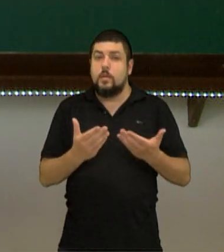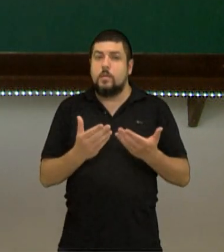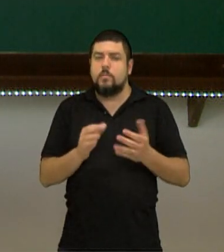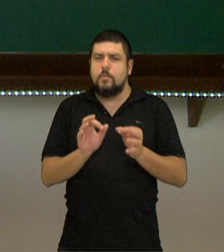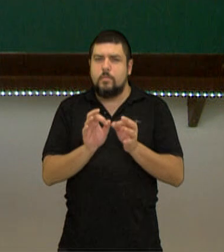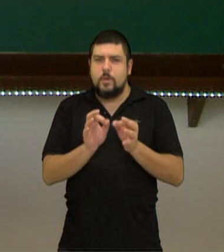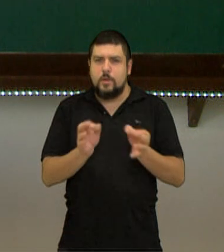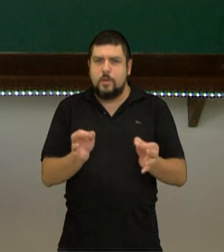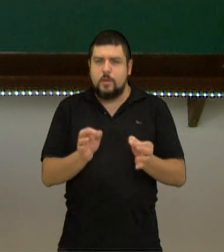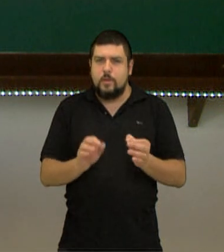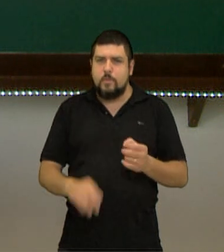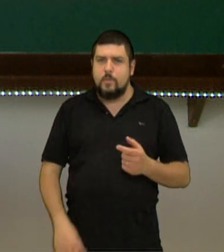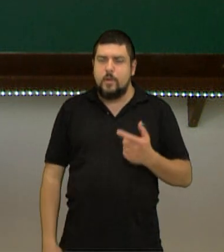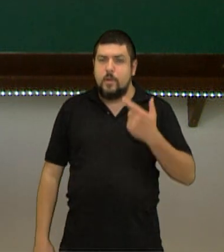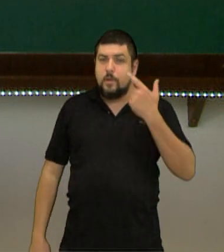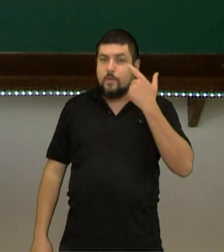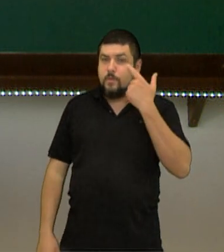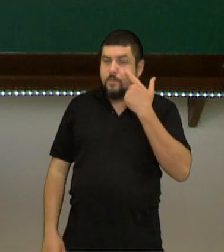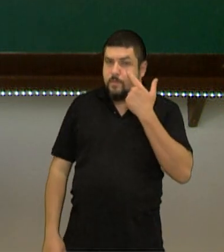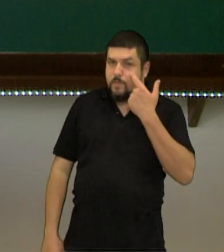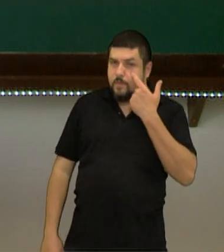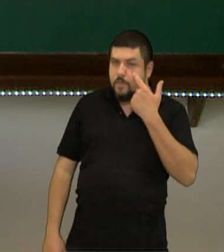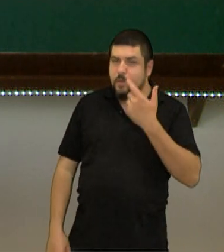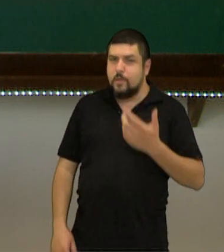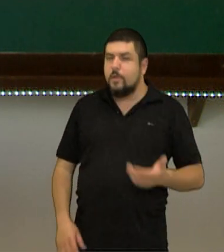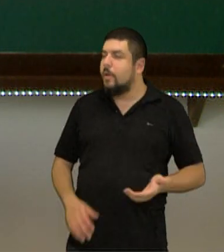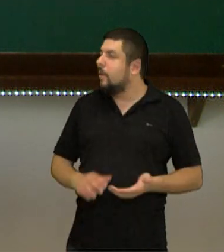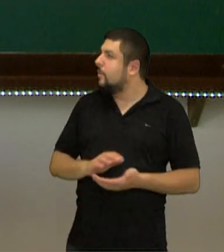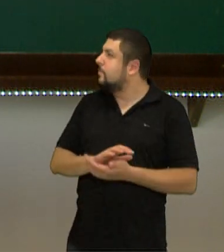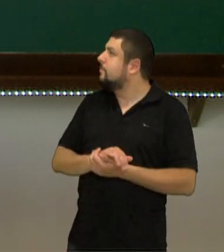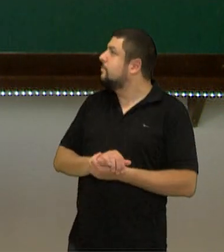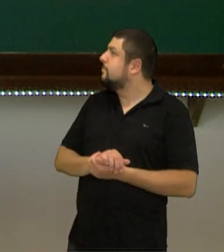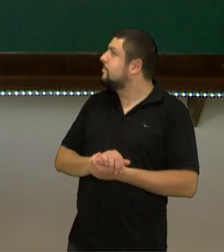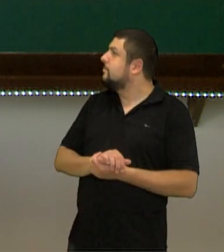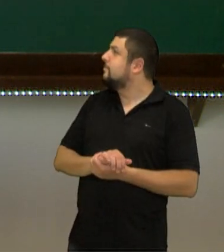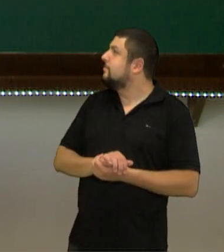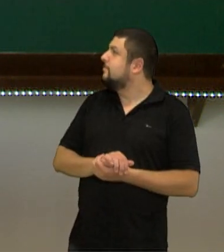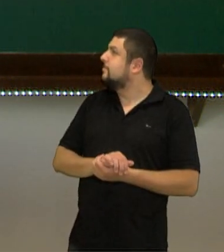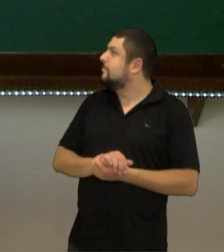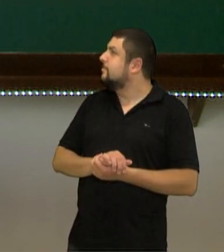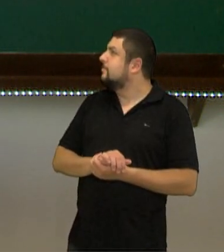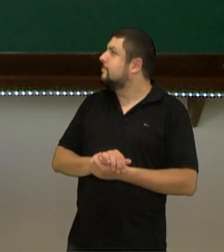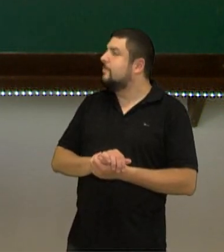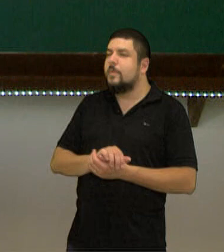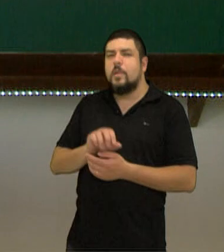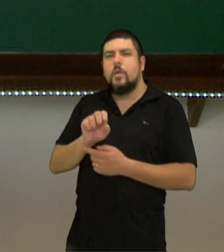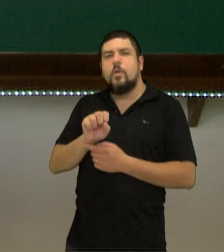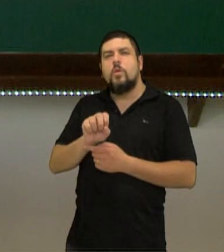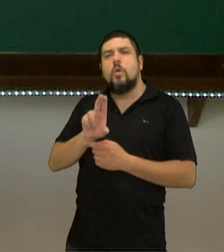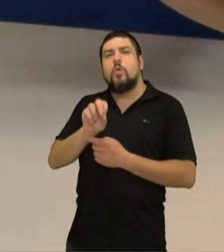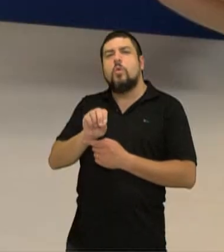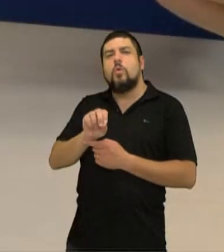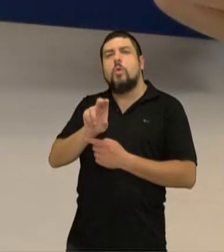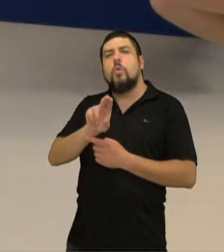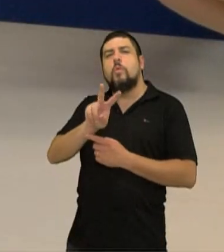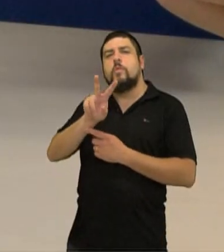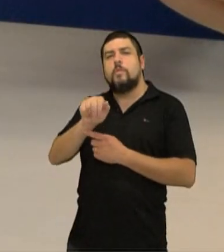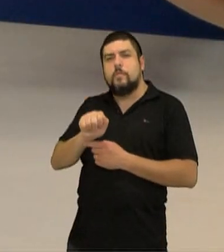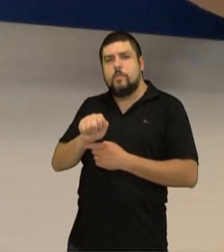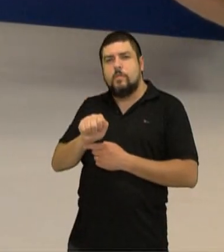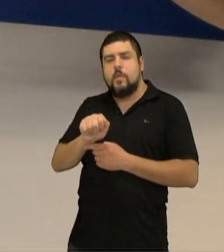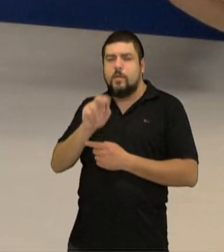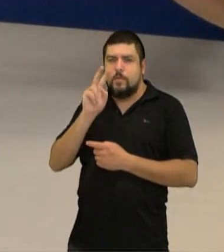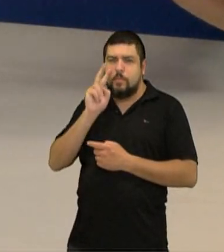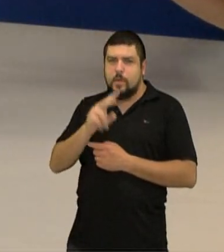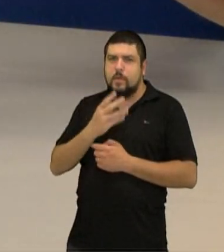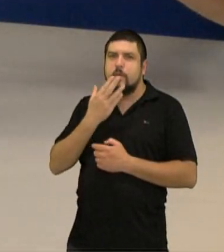peguei copo com água, a minha colher e um suco de uva, para vocês verem o contraste. Então é só colocar a